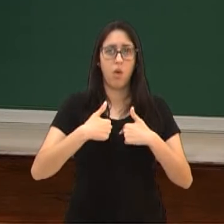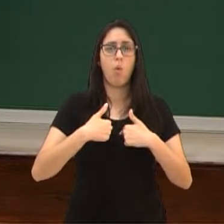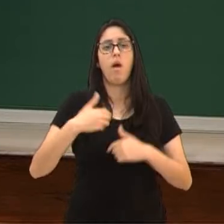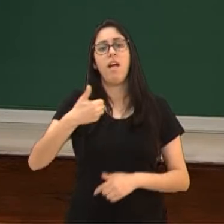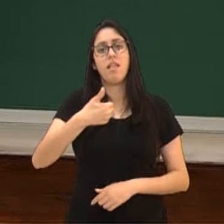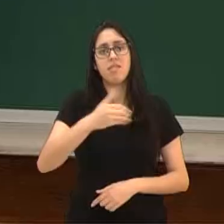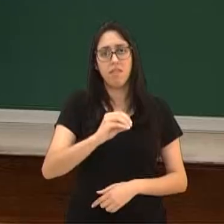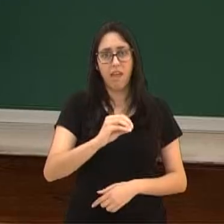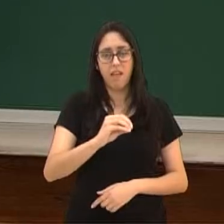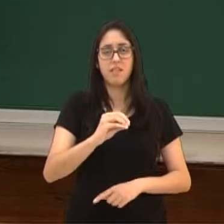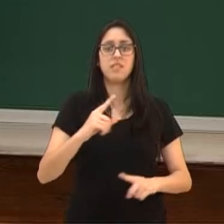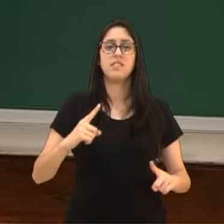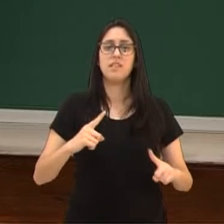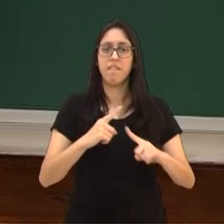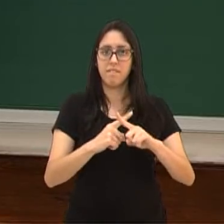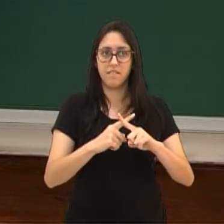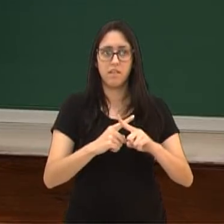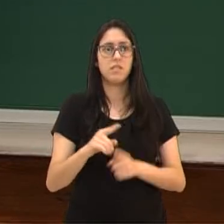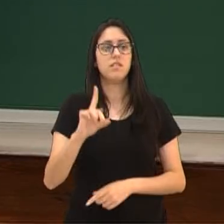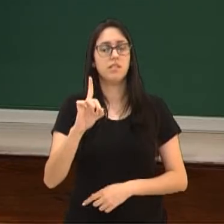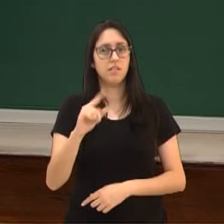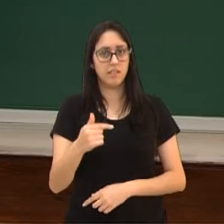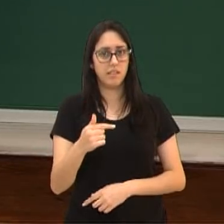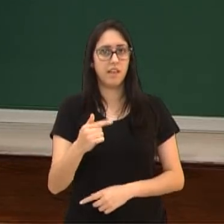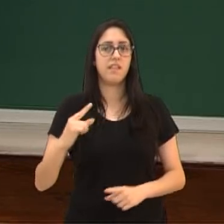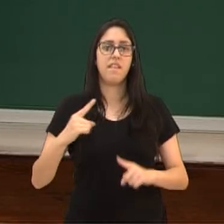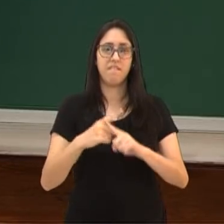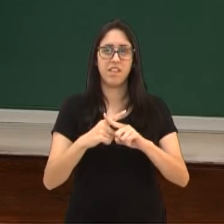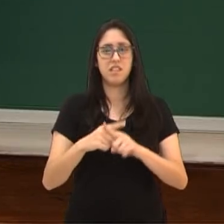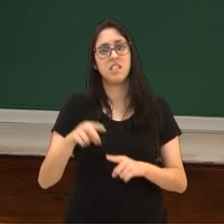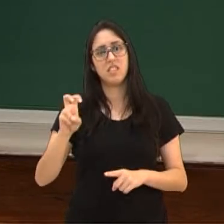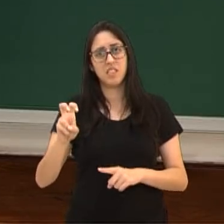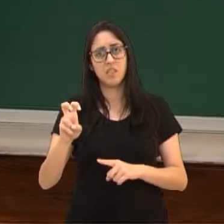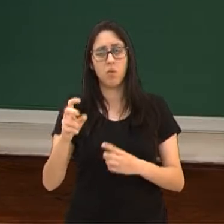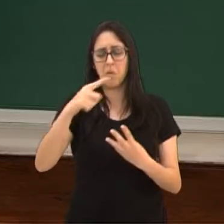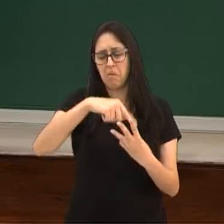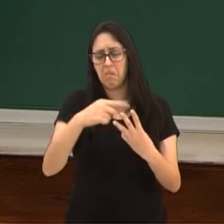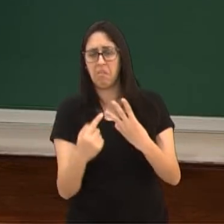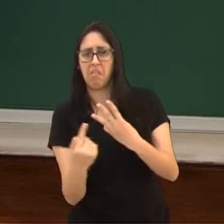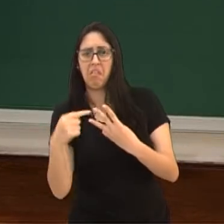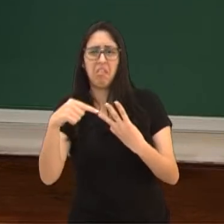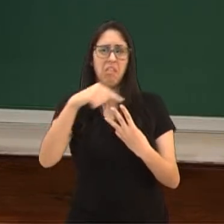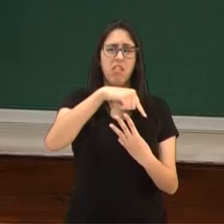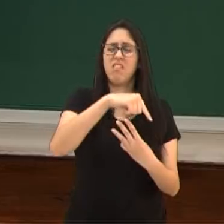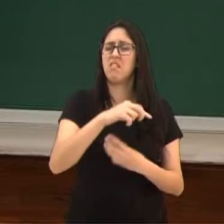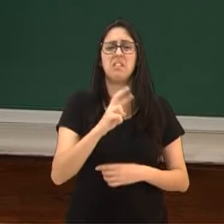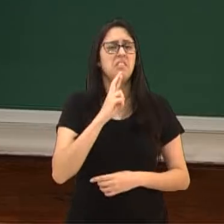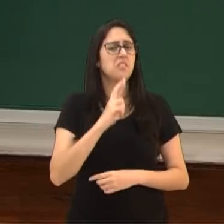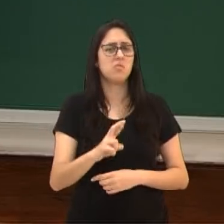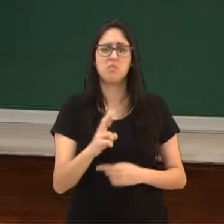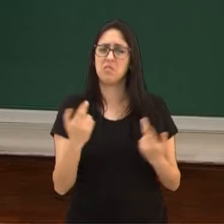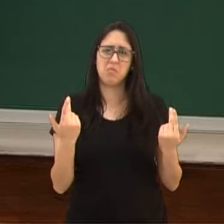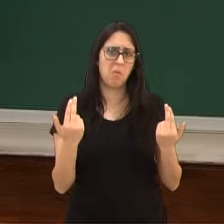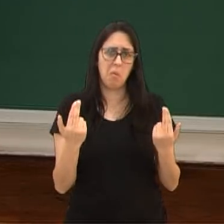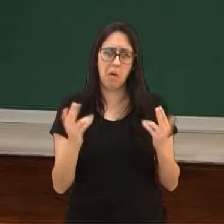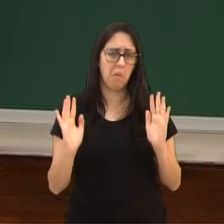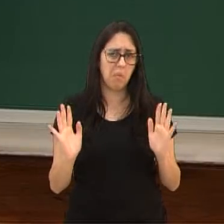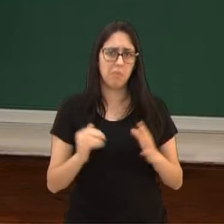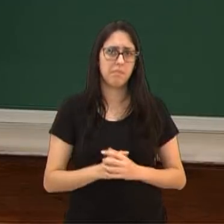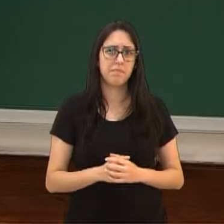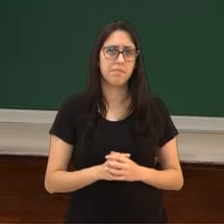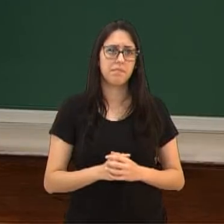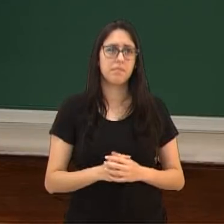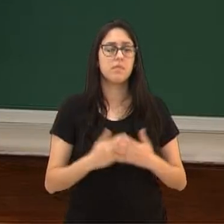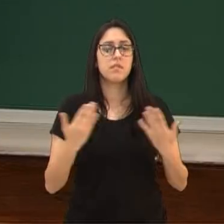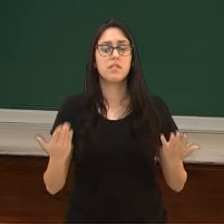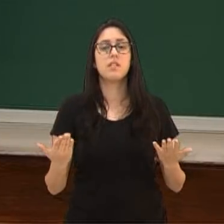10 pelo 17 pelo 5. Se você inverter, você vai verificar que vai dar o mesmo resultado. Então, o volume da